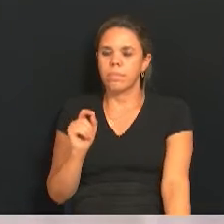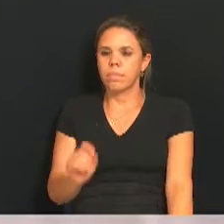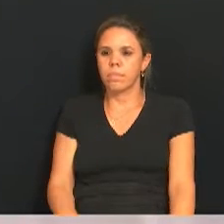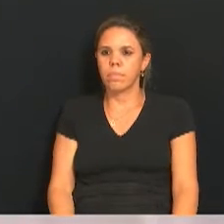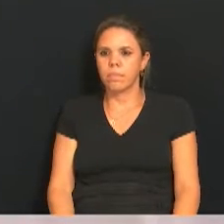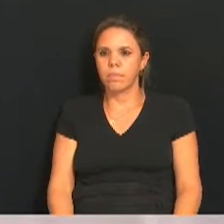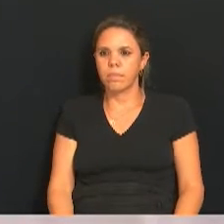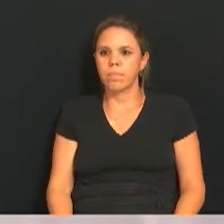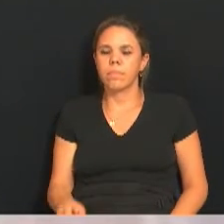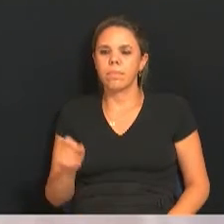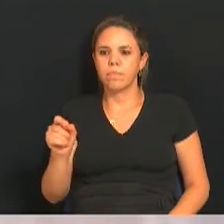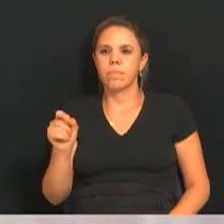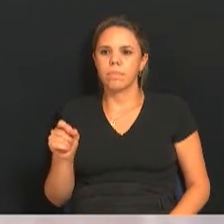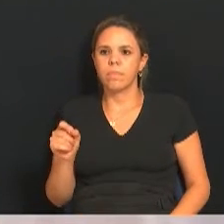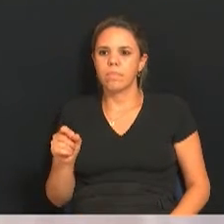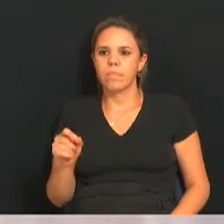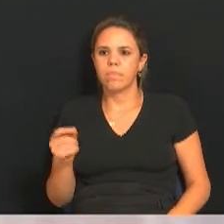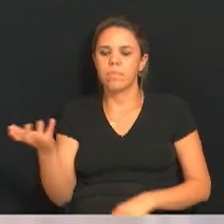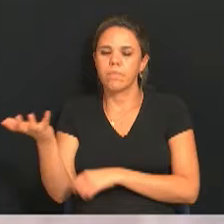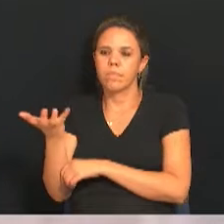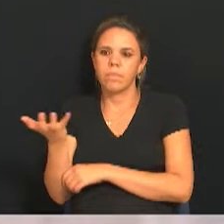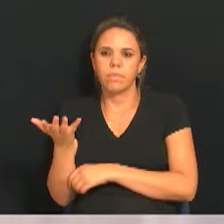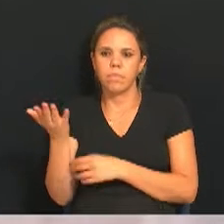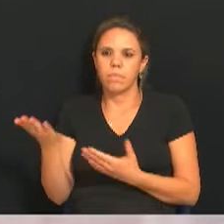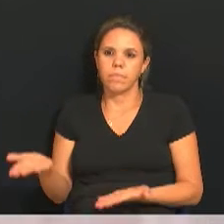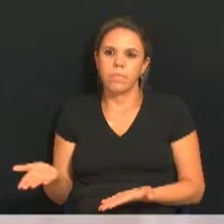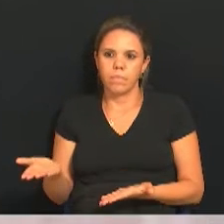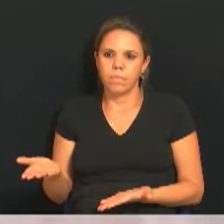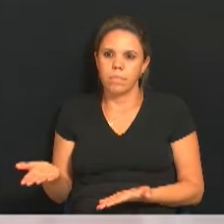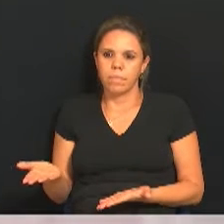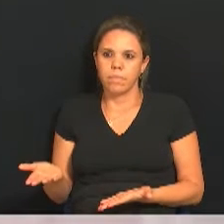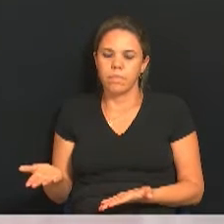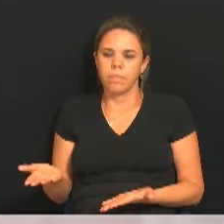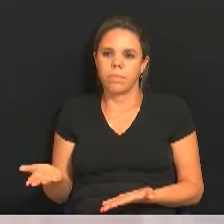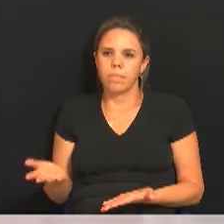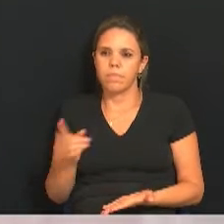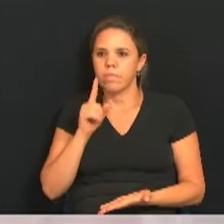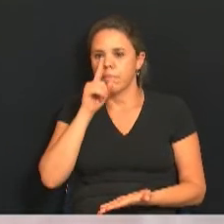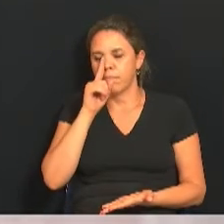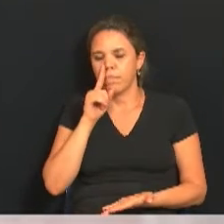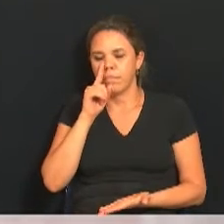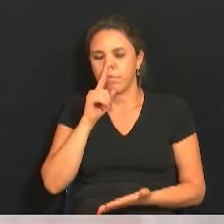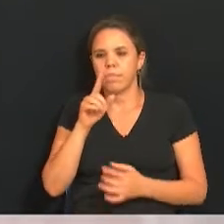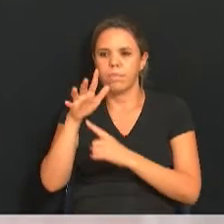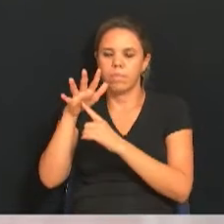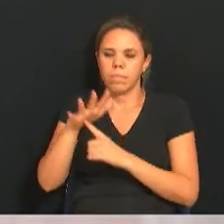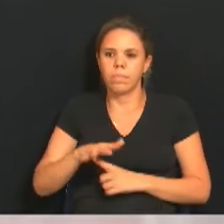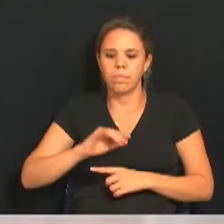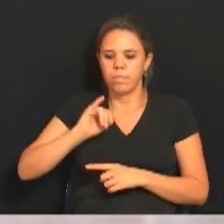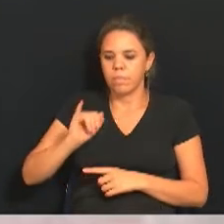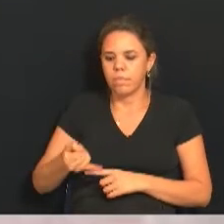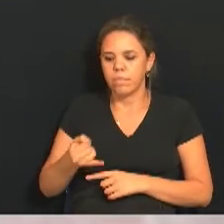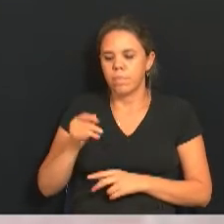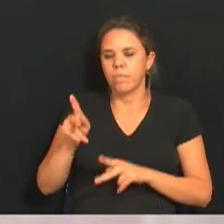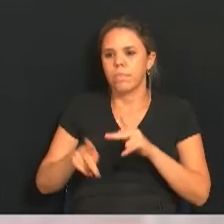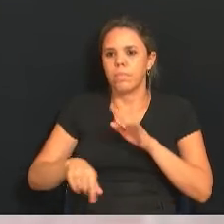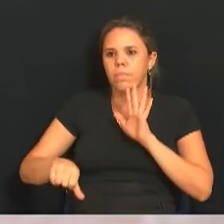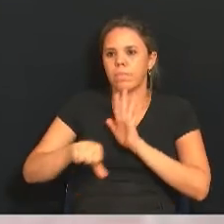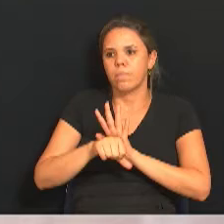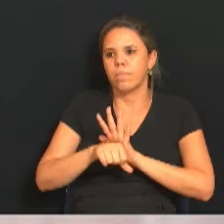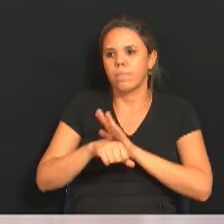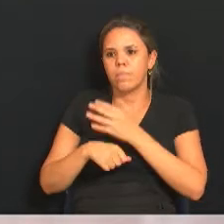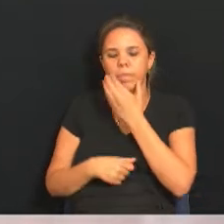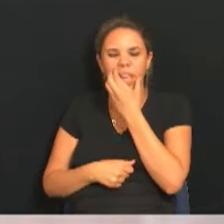quem é realmente o morador de rua, que é o vulnerável, daquele que está se aproveitando do crime, né,